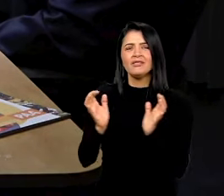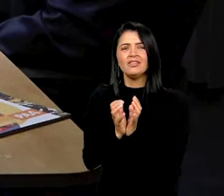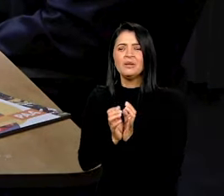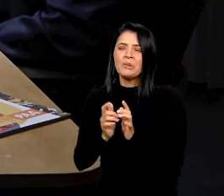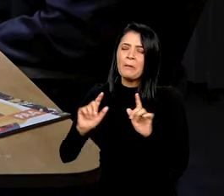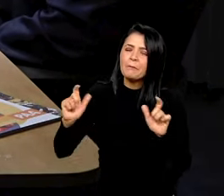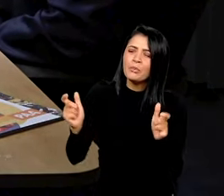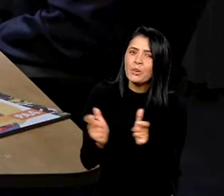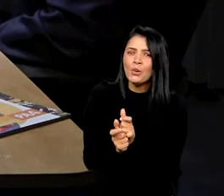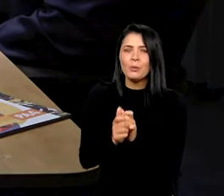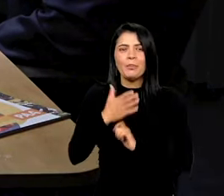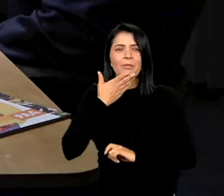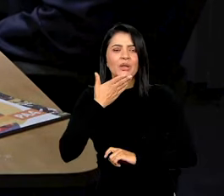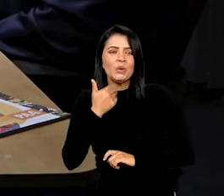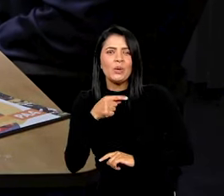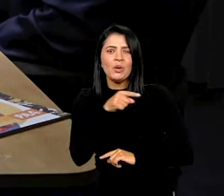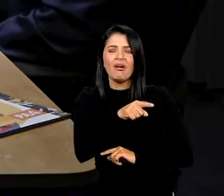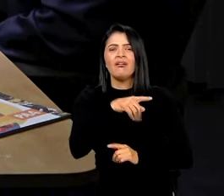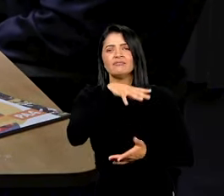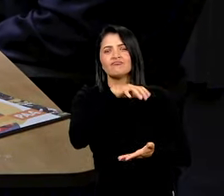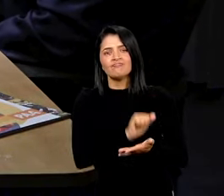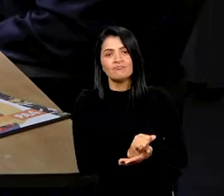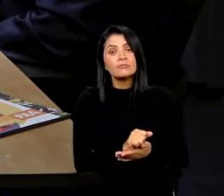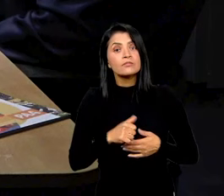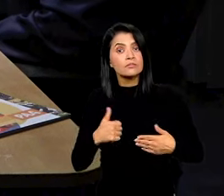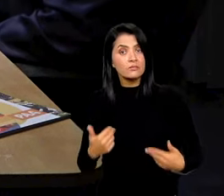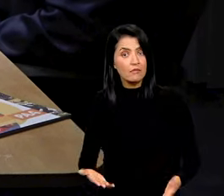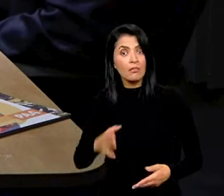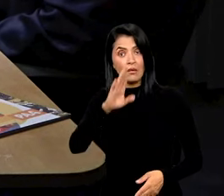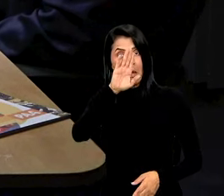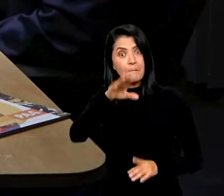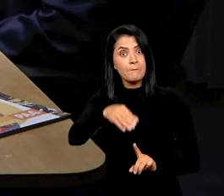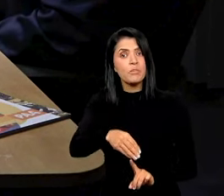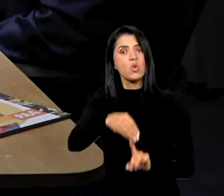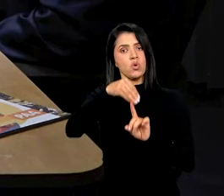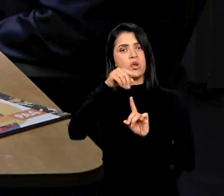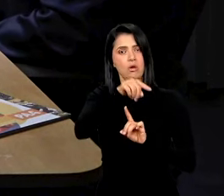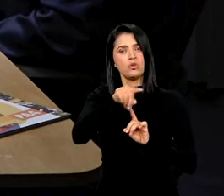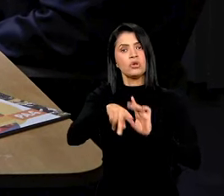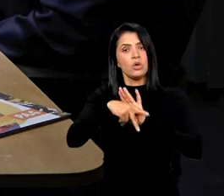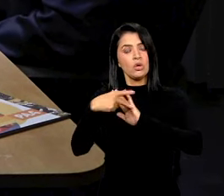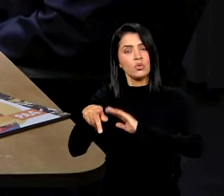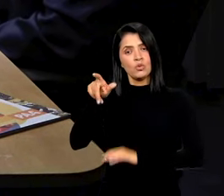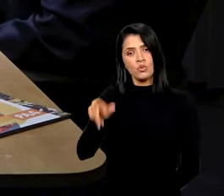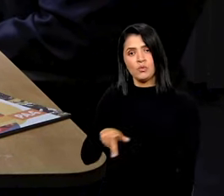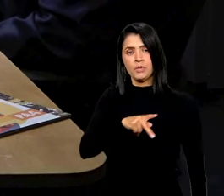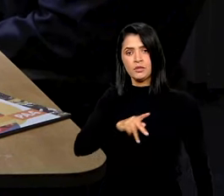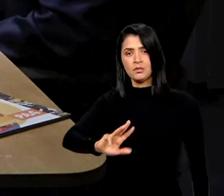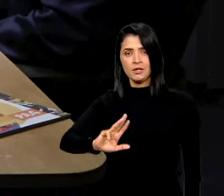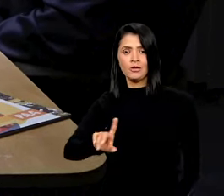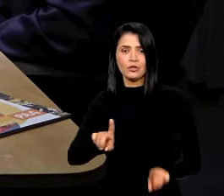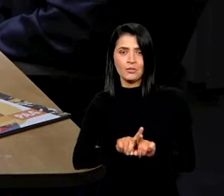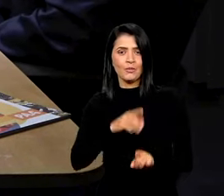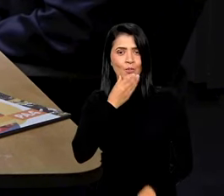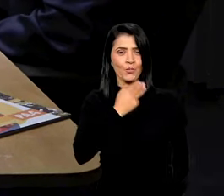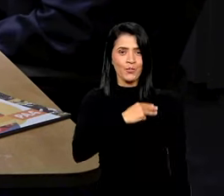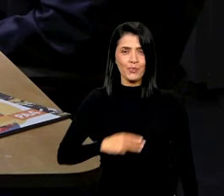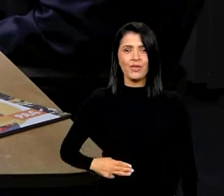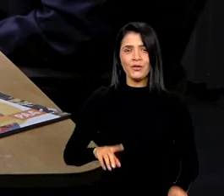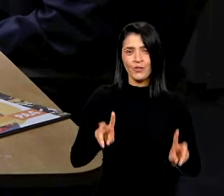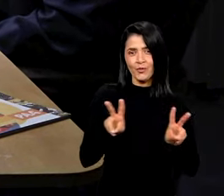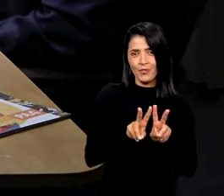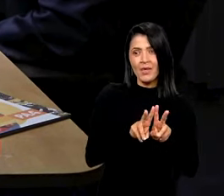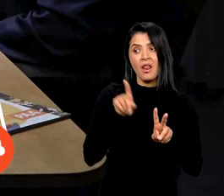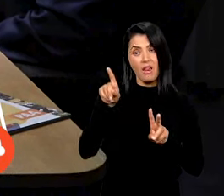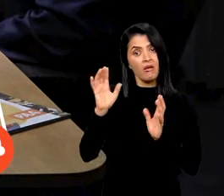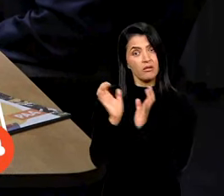suas equipes para aperfeiçoar esse cadastro. Então, a prioridade do presidente Lula, do ministro Wellington Dias, de toda a